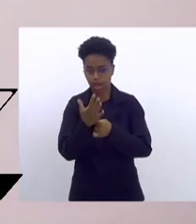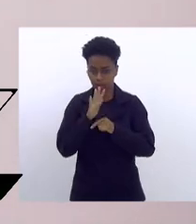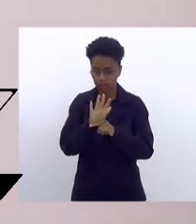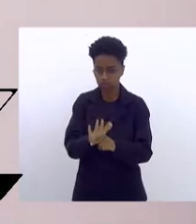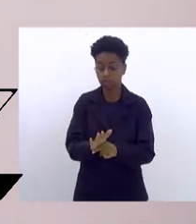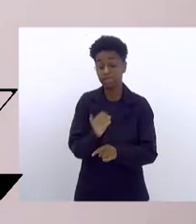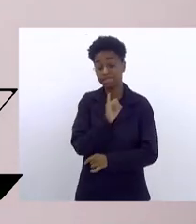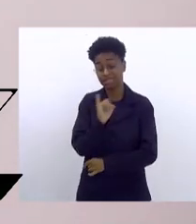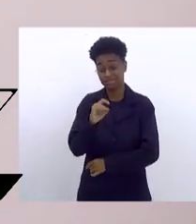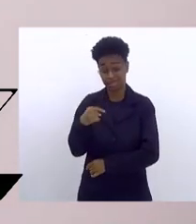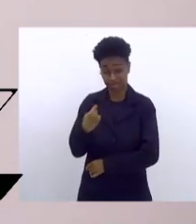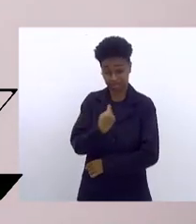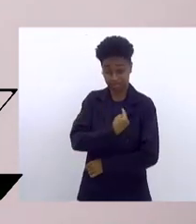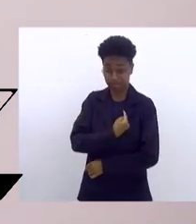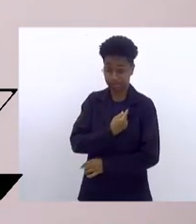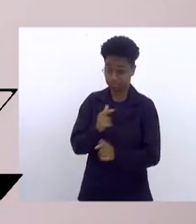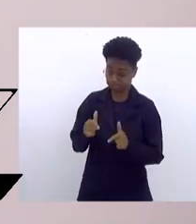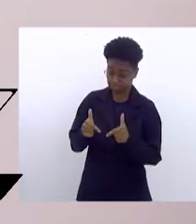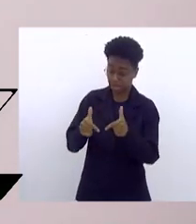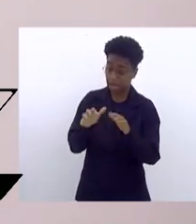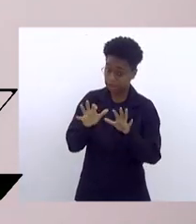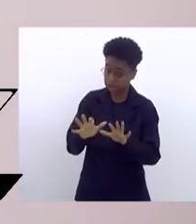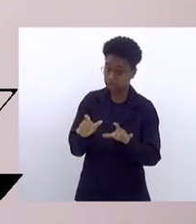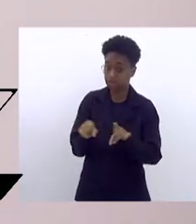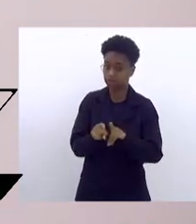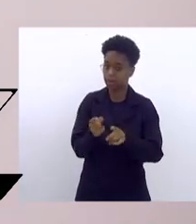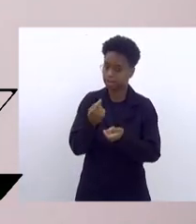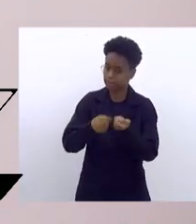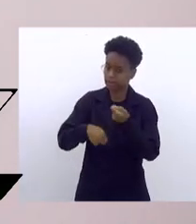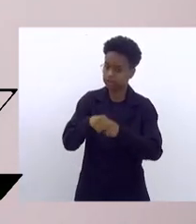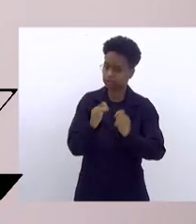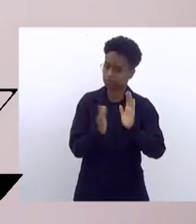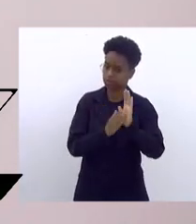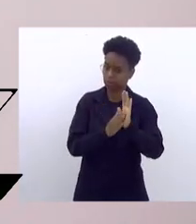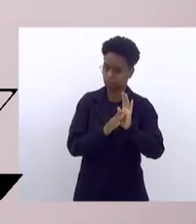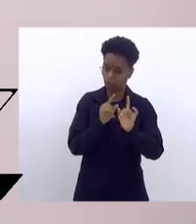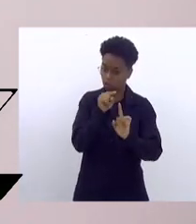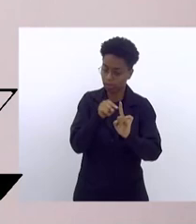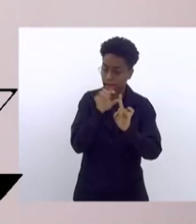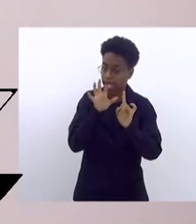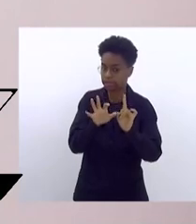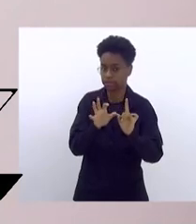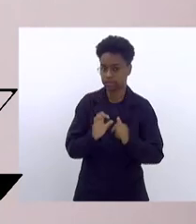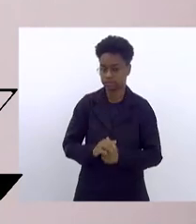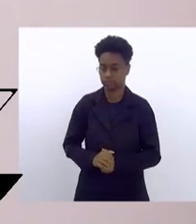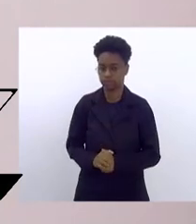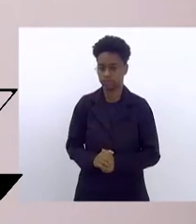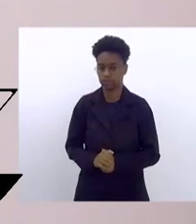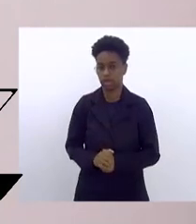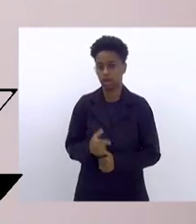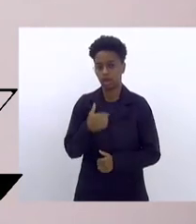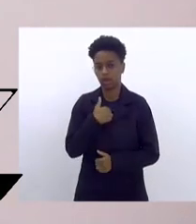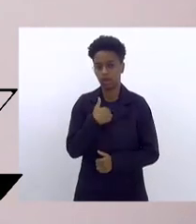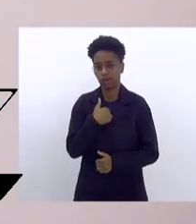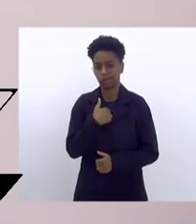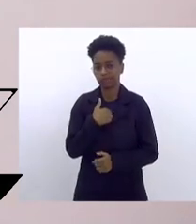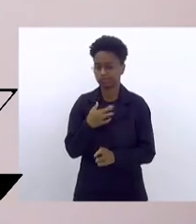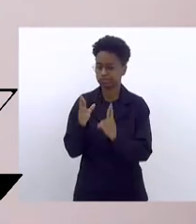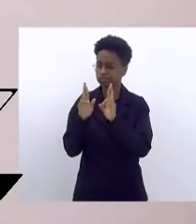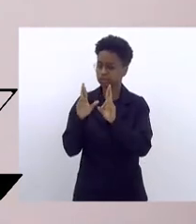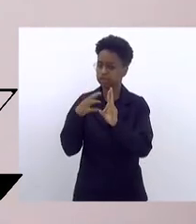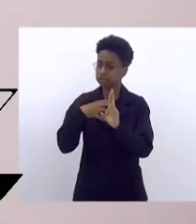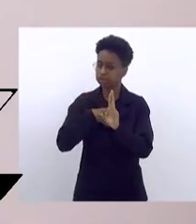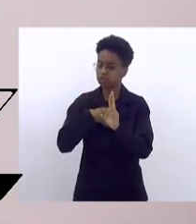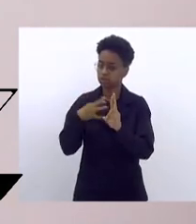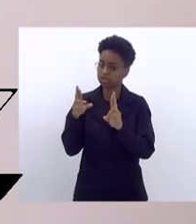se a gente faz isso e a mediação se propõe a fazer isso eu fico assim com muita esperança